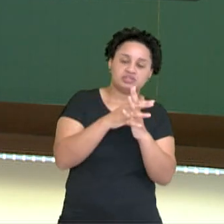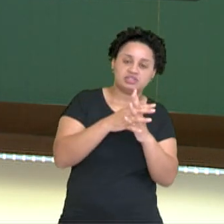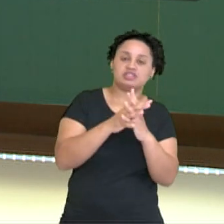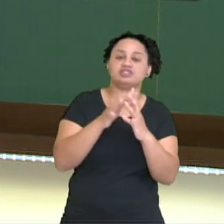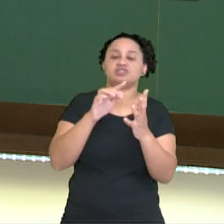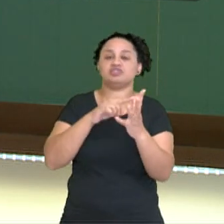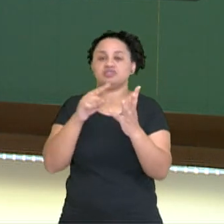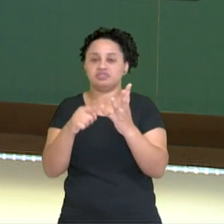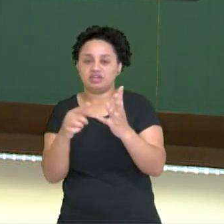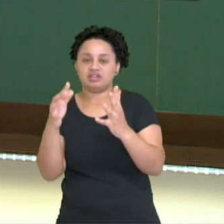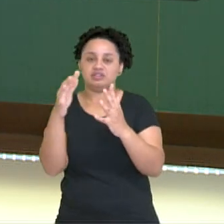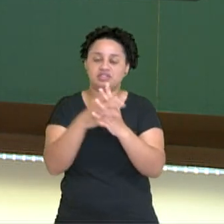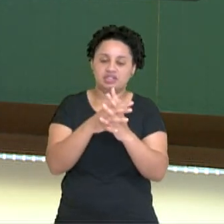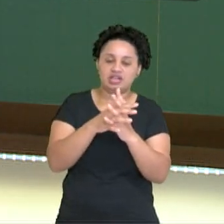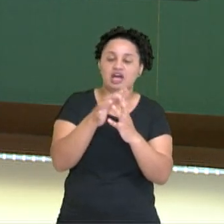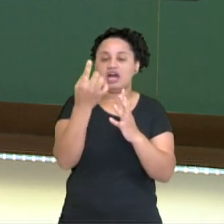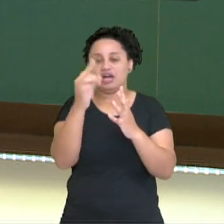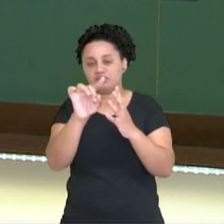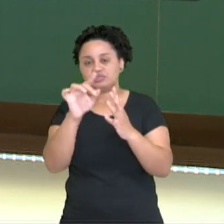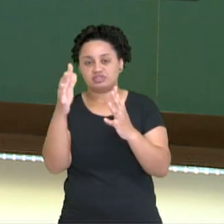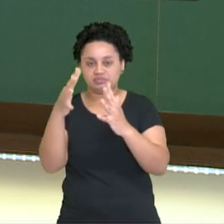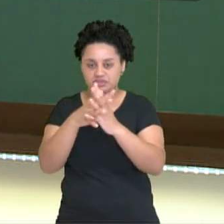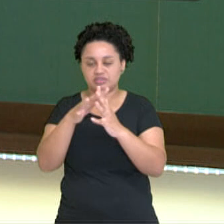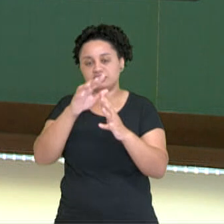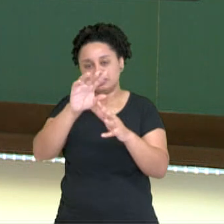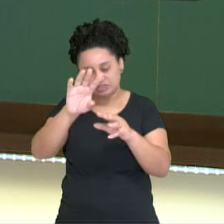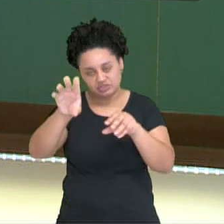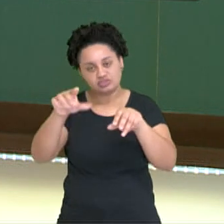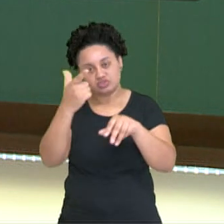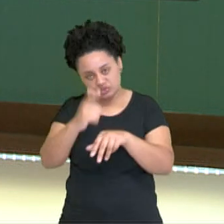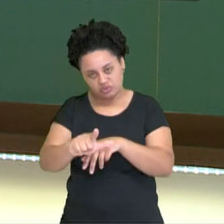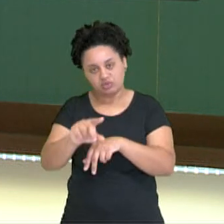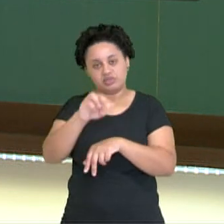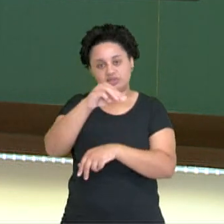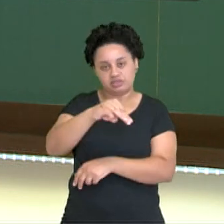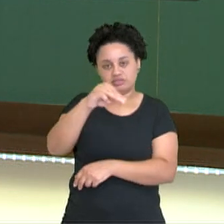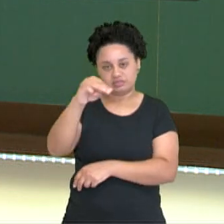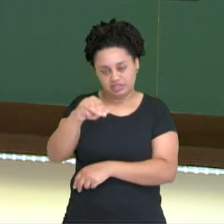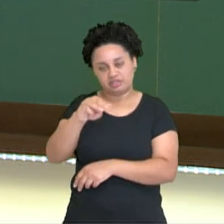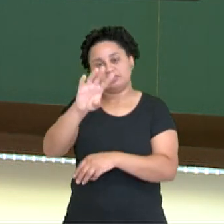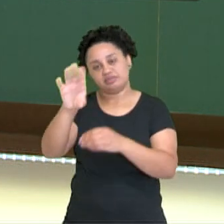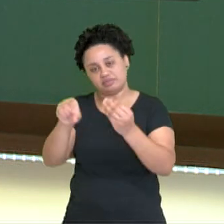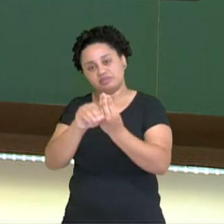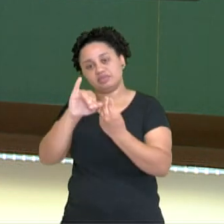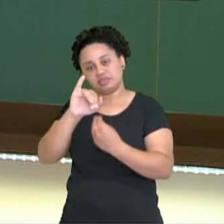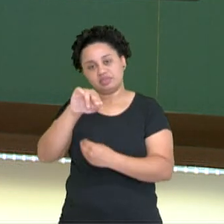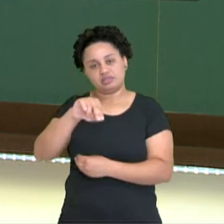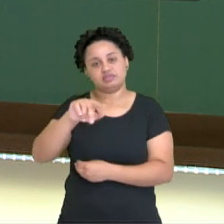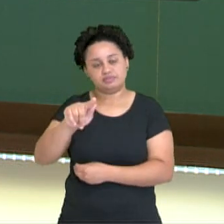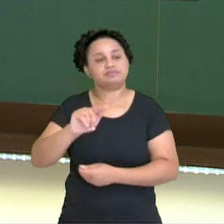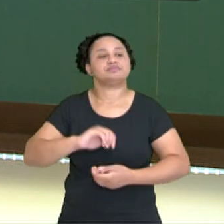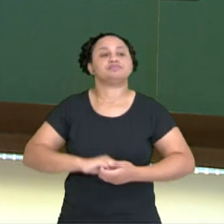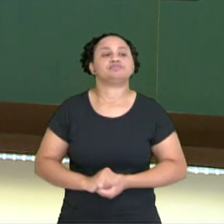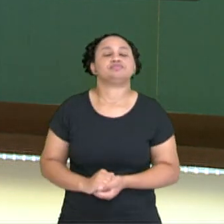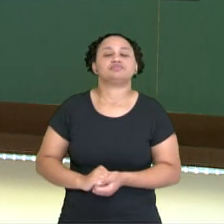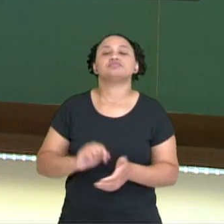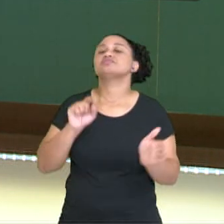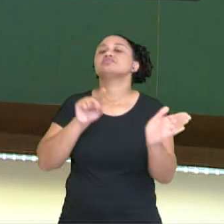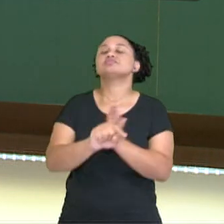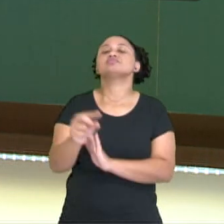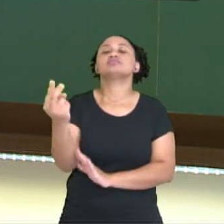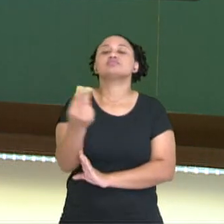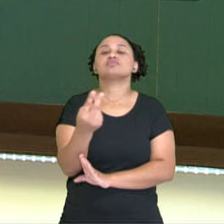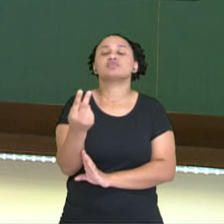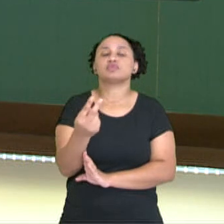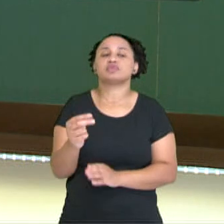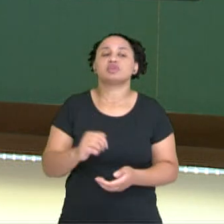você dobra a última consoante e acrescenta o ing, tá? E a número 2. What are they doing?